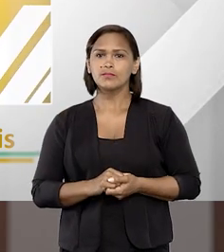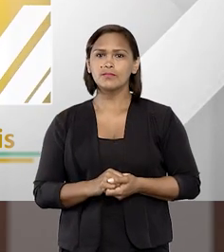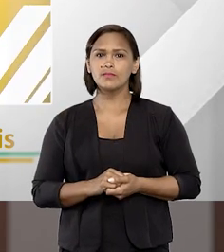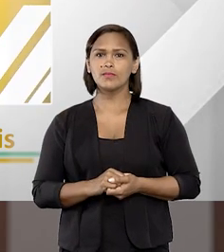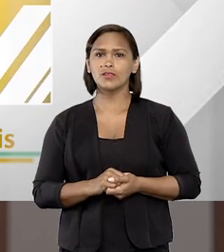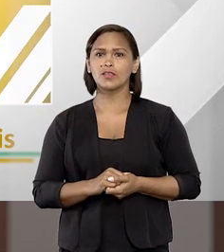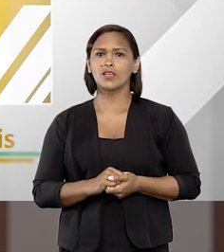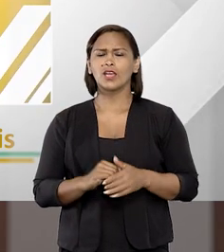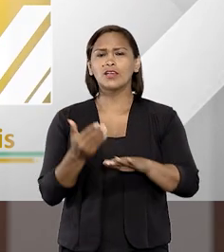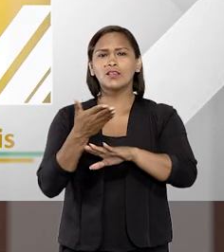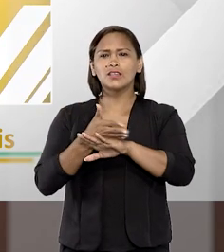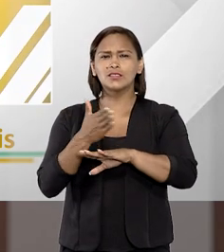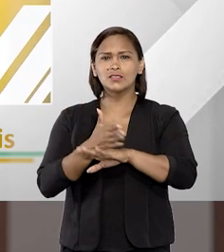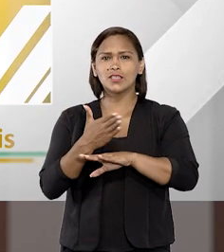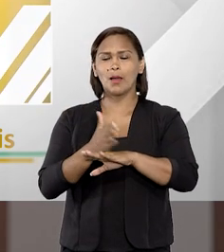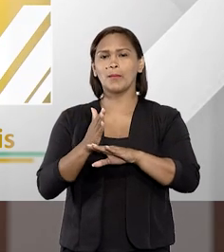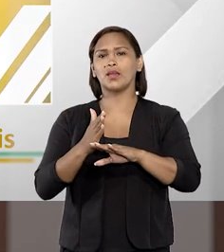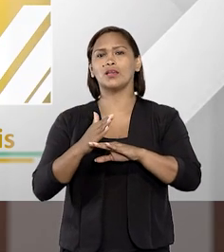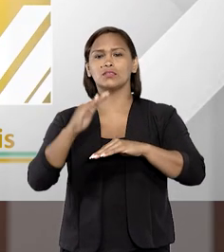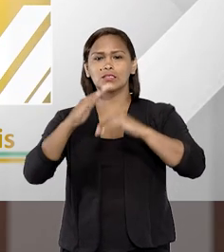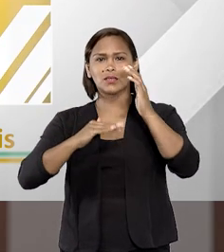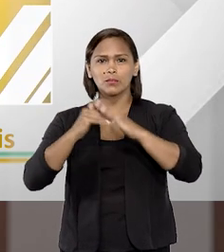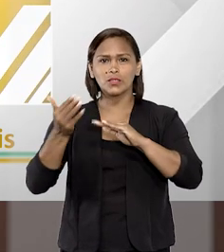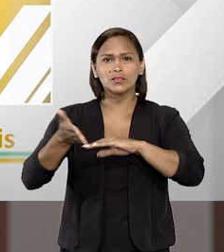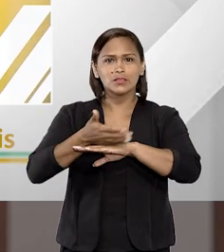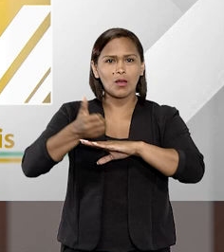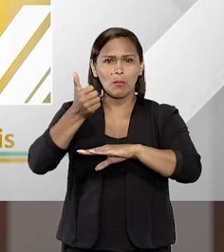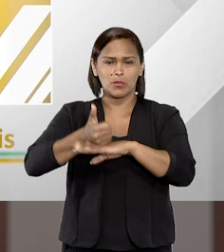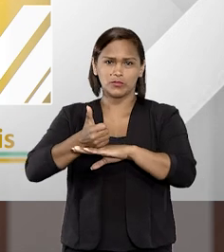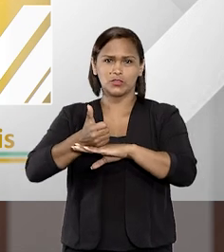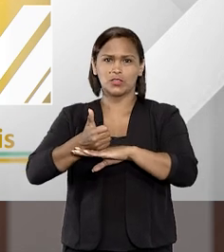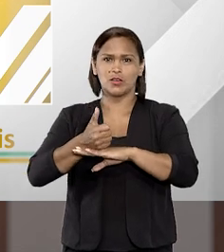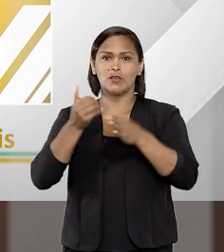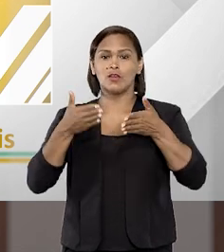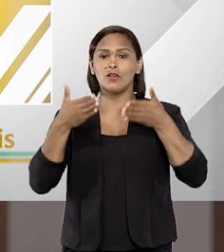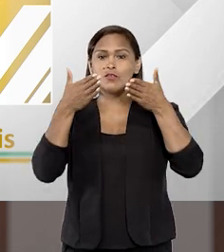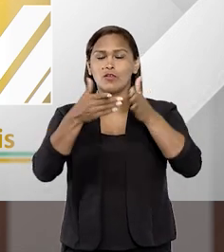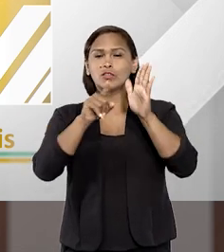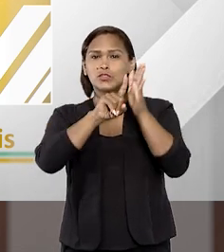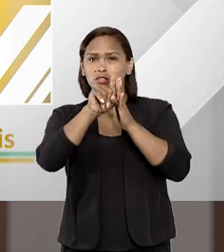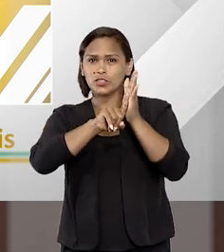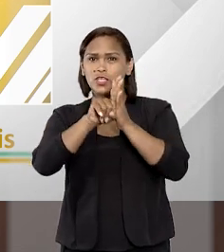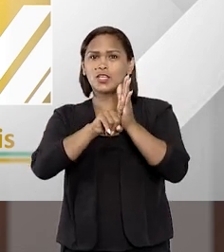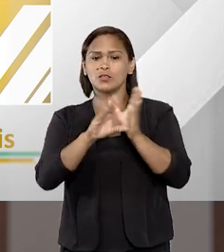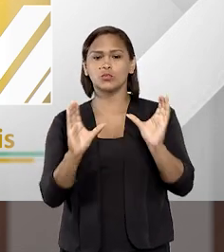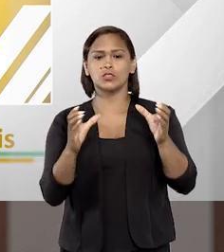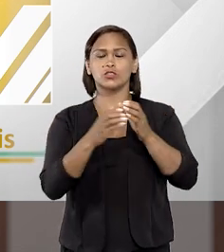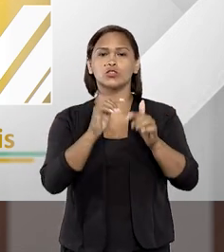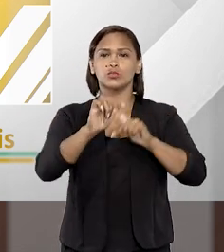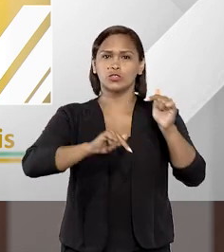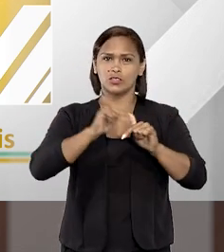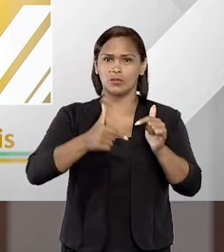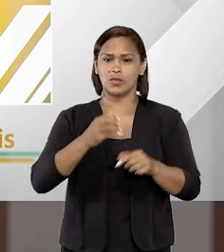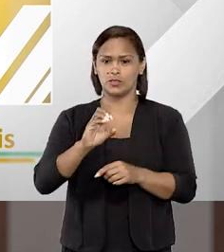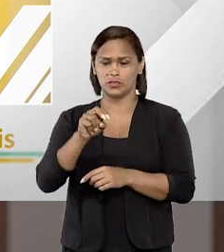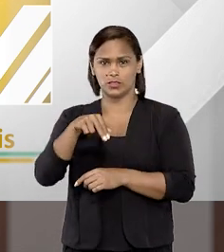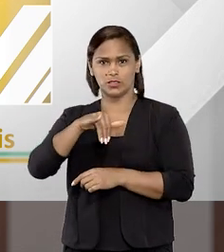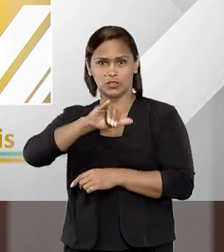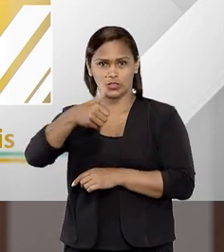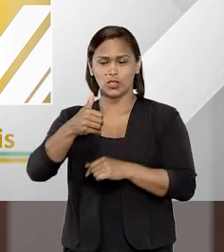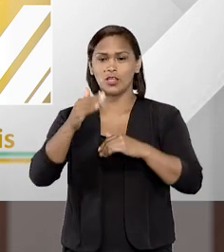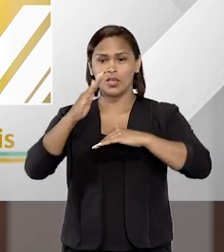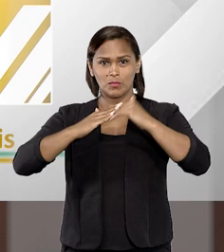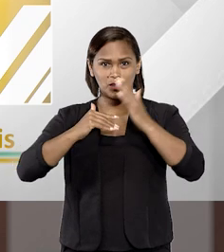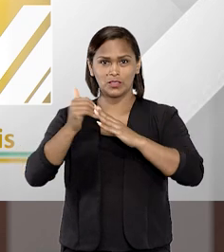esse treinamento nessa capacitação é objeto de análise por esse grupo de trabalho do CNJ para